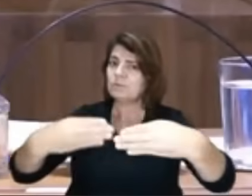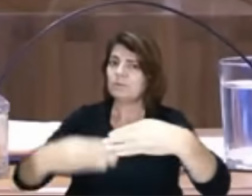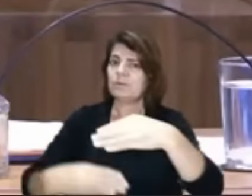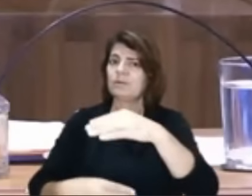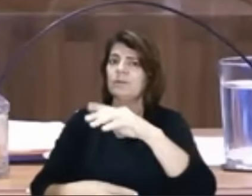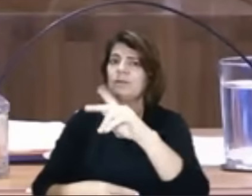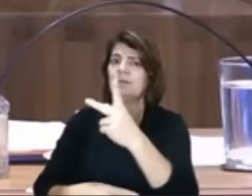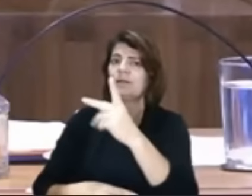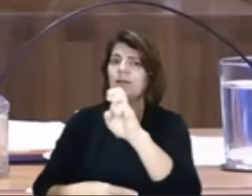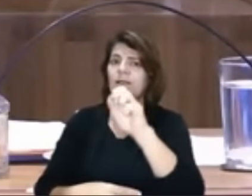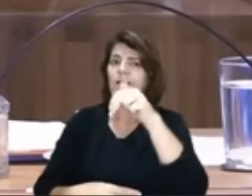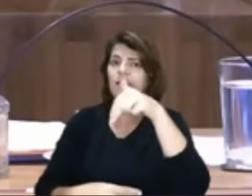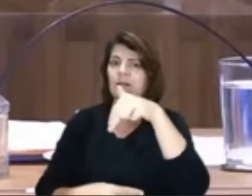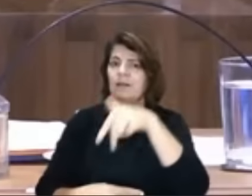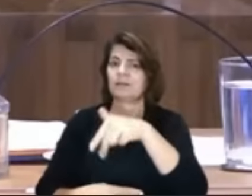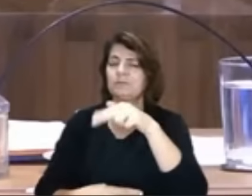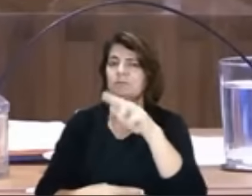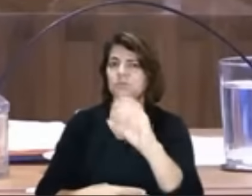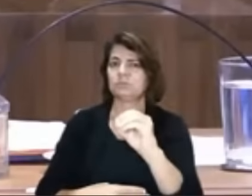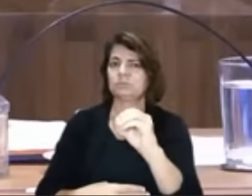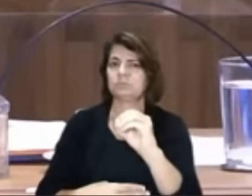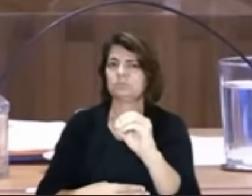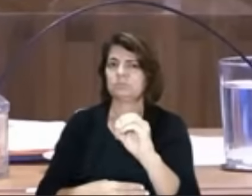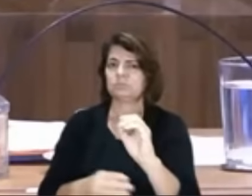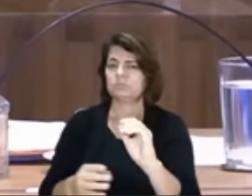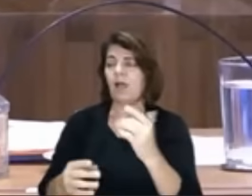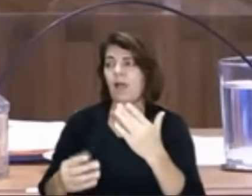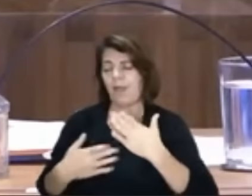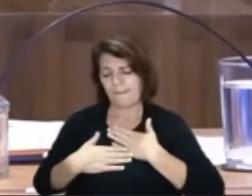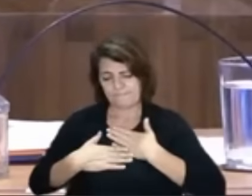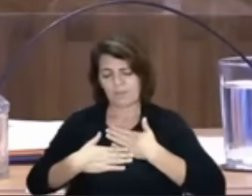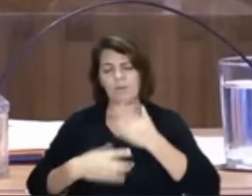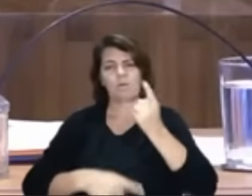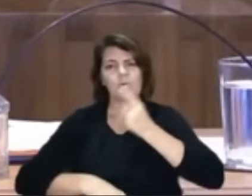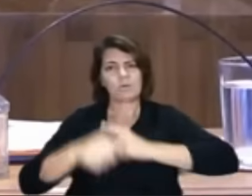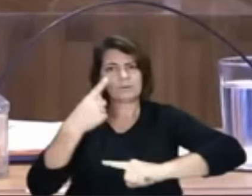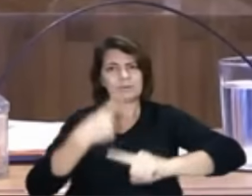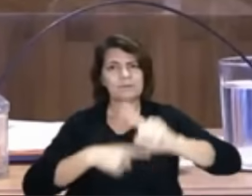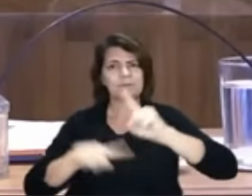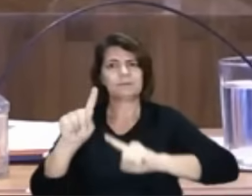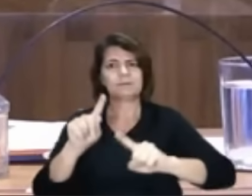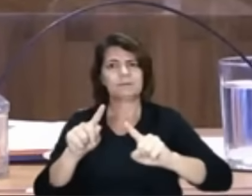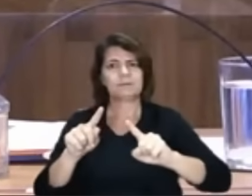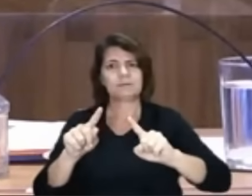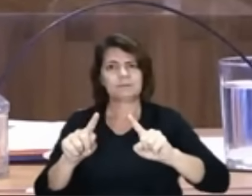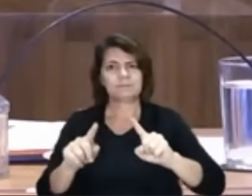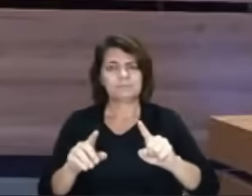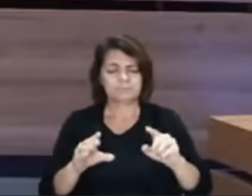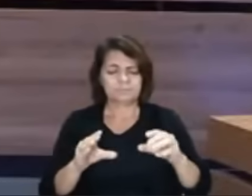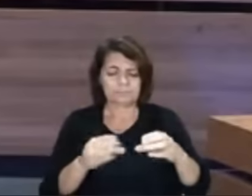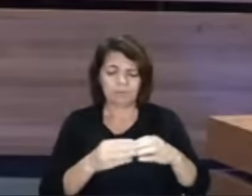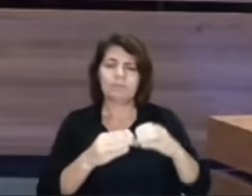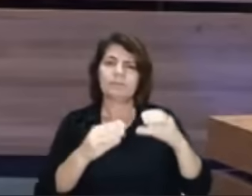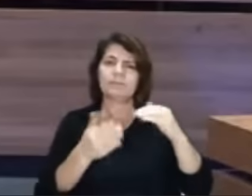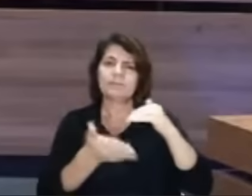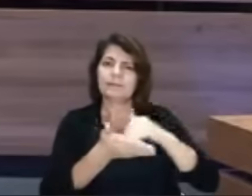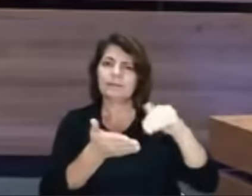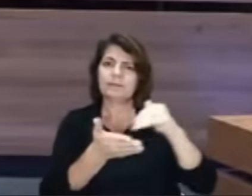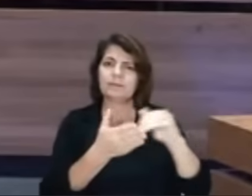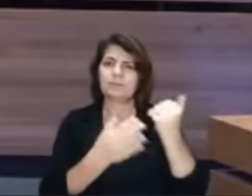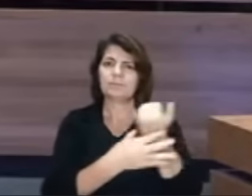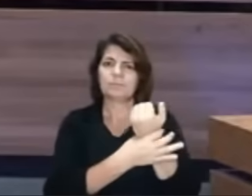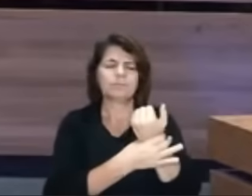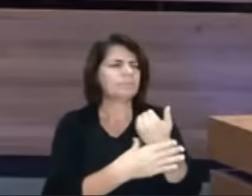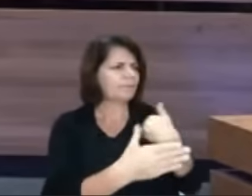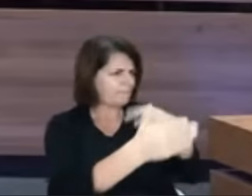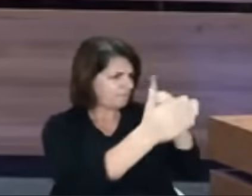participou dessa coordenação essa coordenação ela foi feita diretamente ali com o secretário de seg presidencial entender exatamente qual